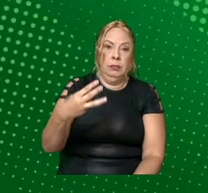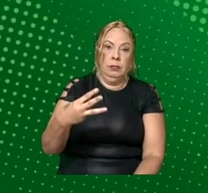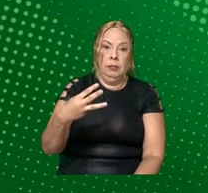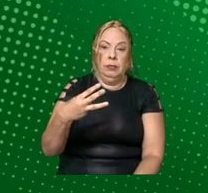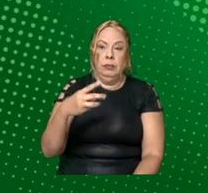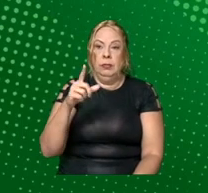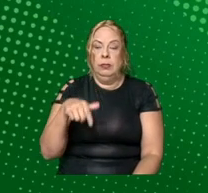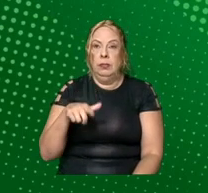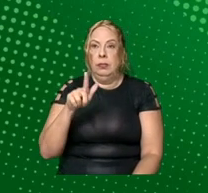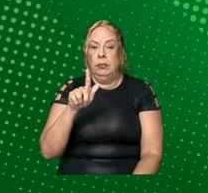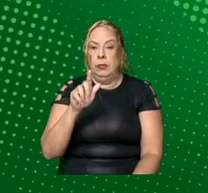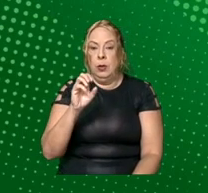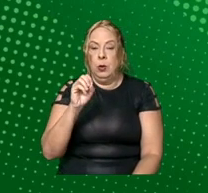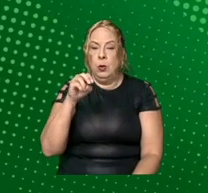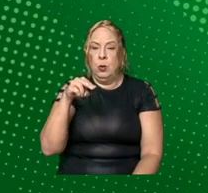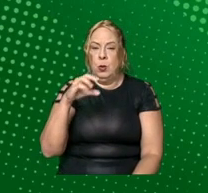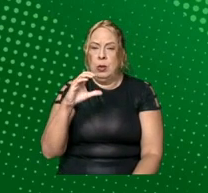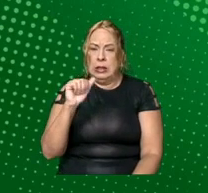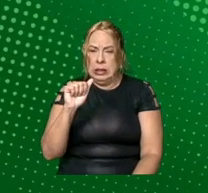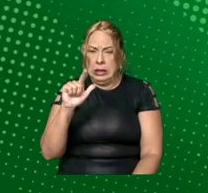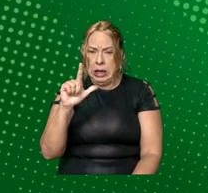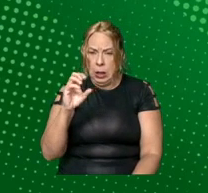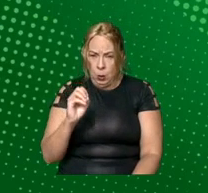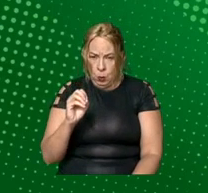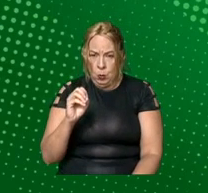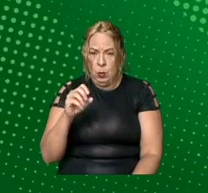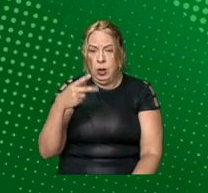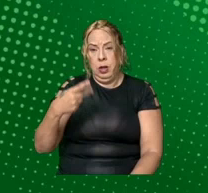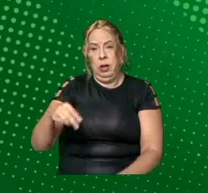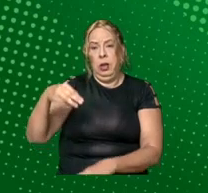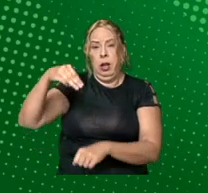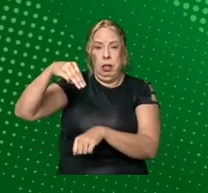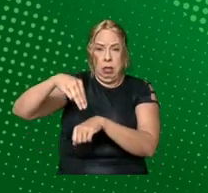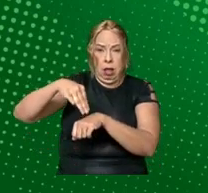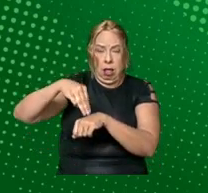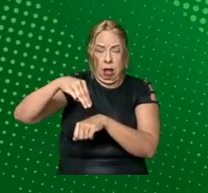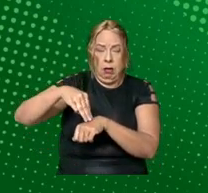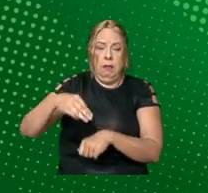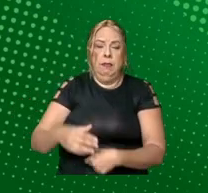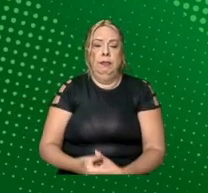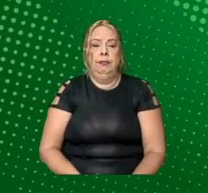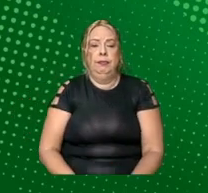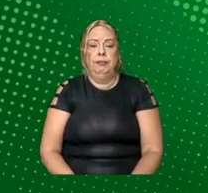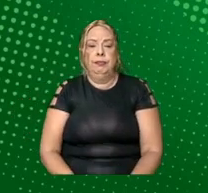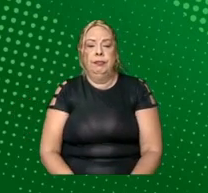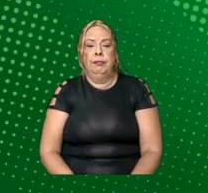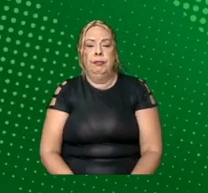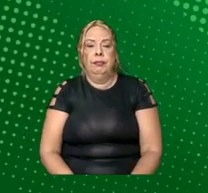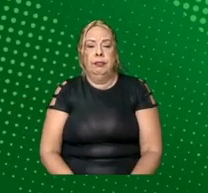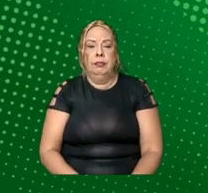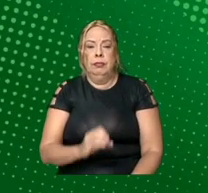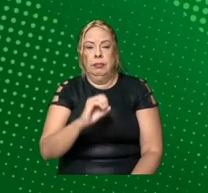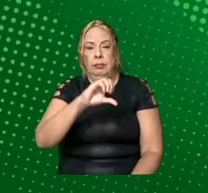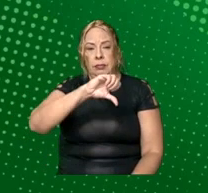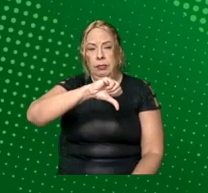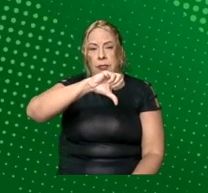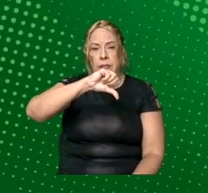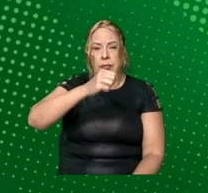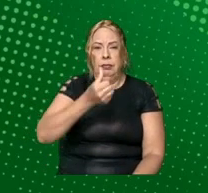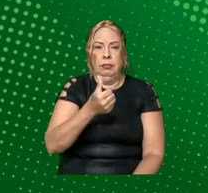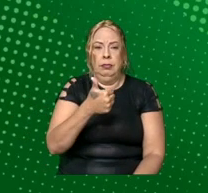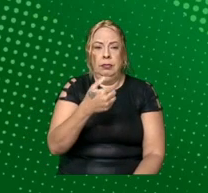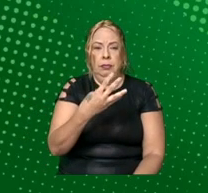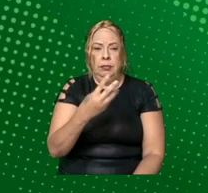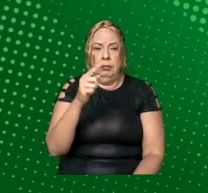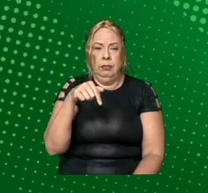245273, Gonçalo de Aracaju, Regional Atalaia, faturou 500 reais. Simbora, acelera.